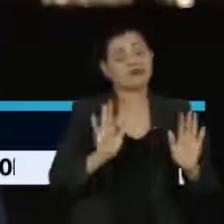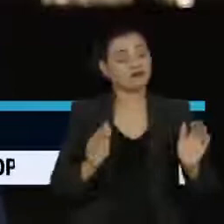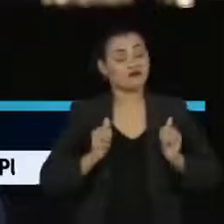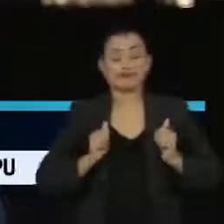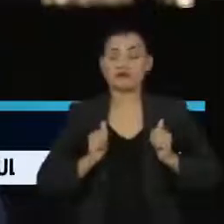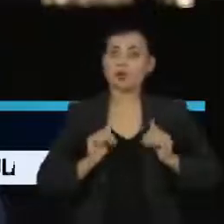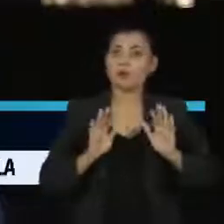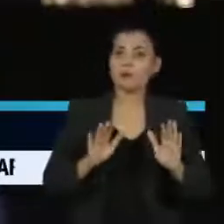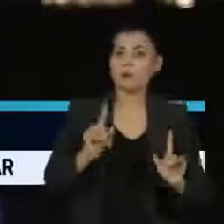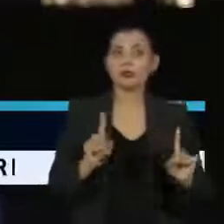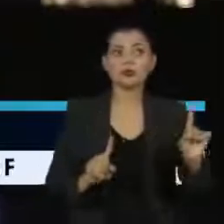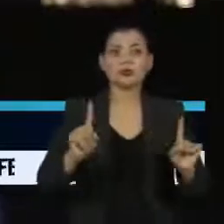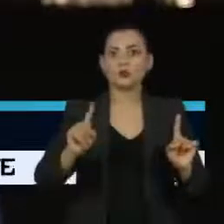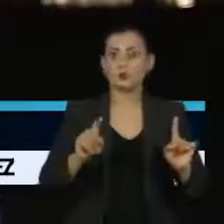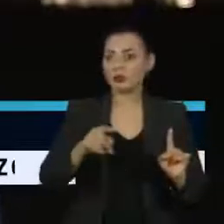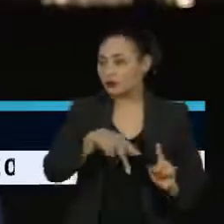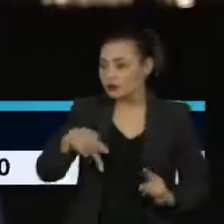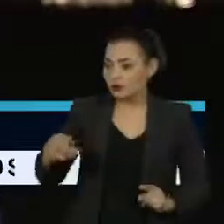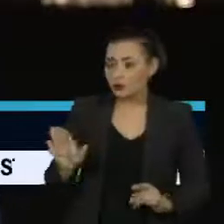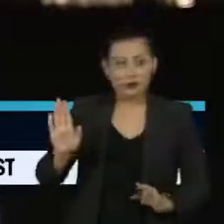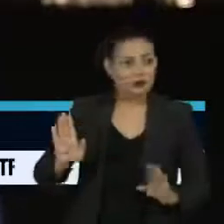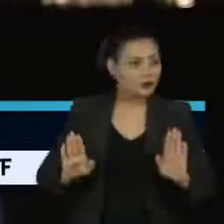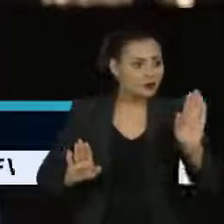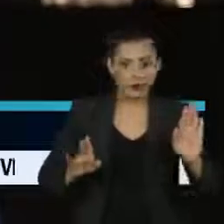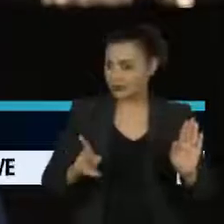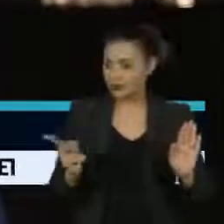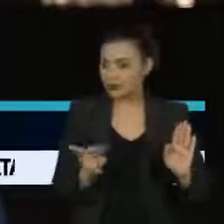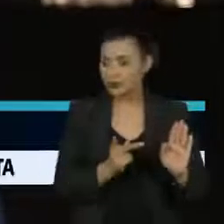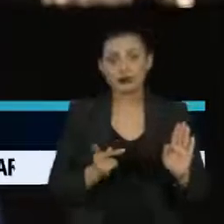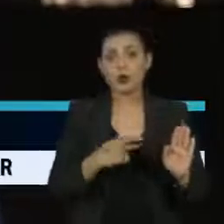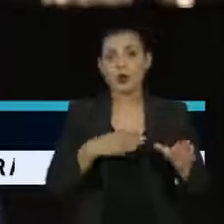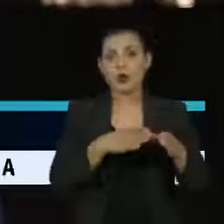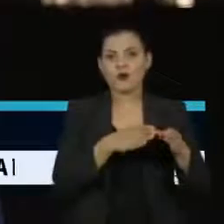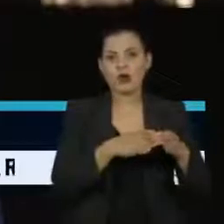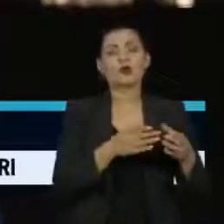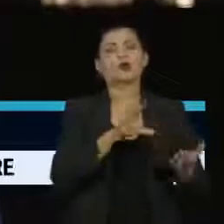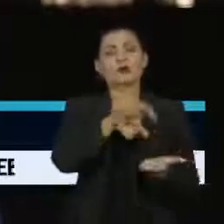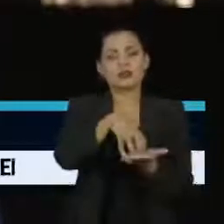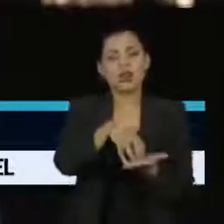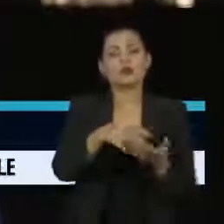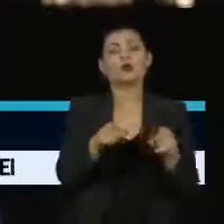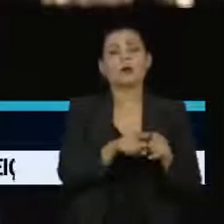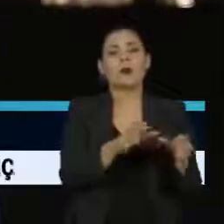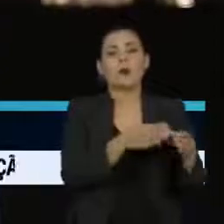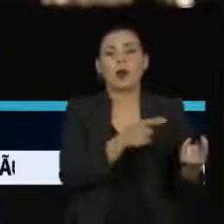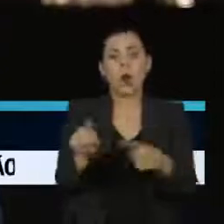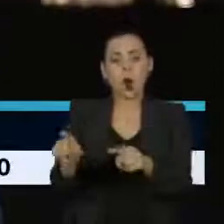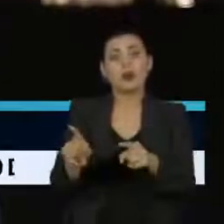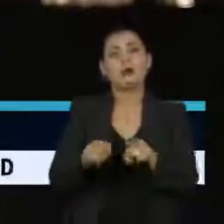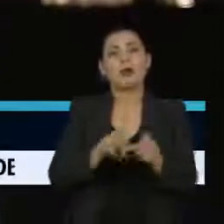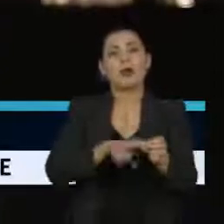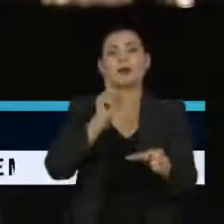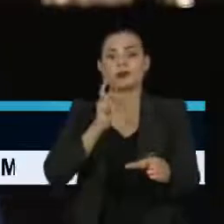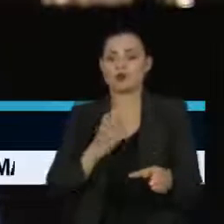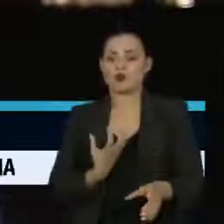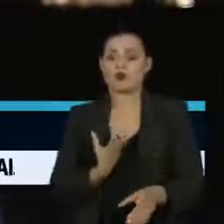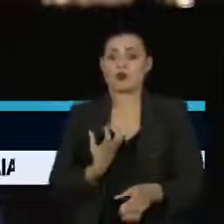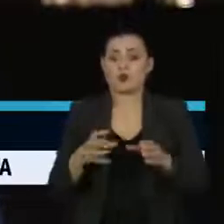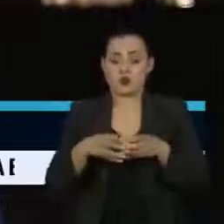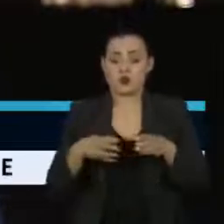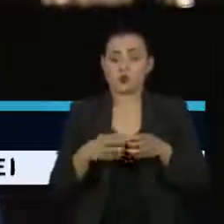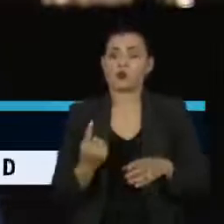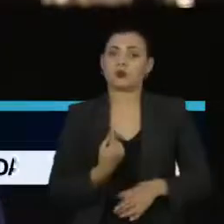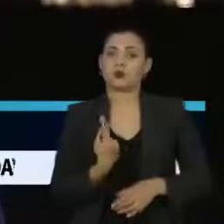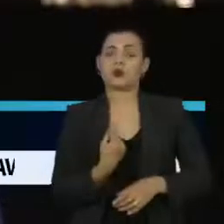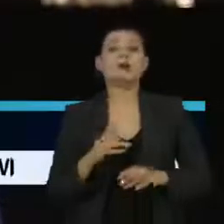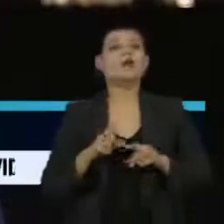com a retirada da disputa dos principais candidatos, governo, oposição, centrão e até os chamados independentes tentam viabilizar